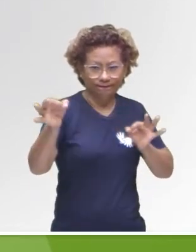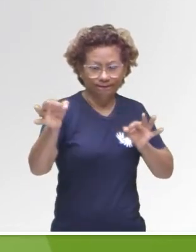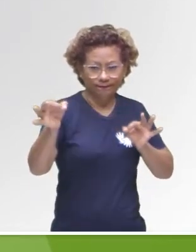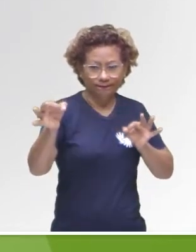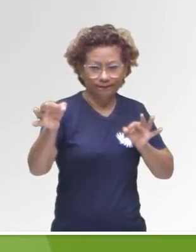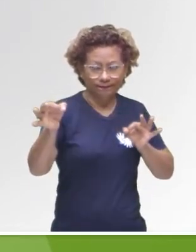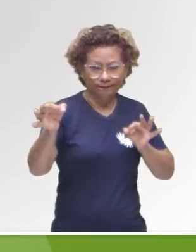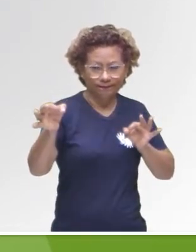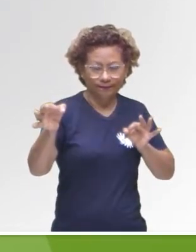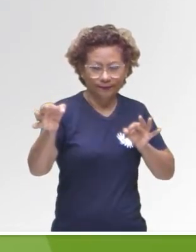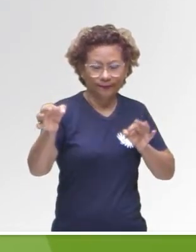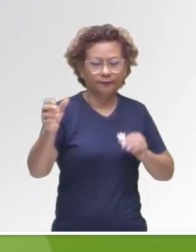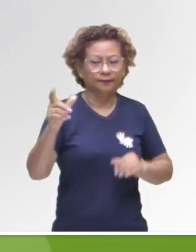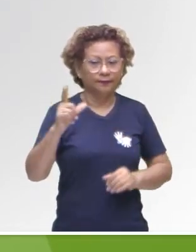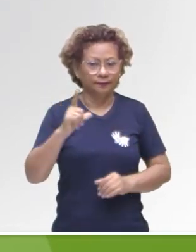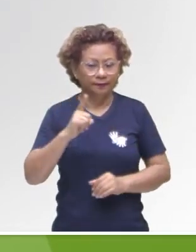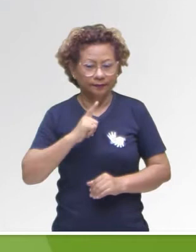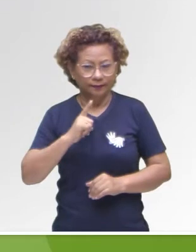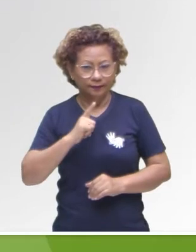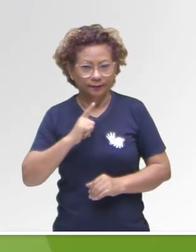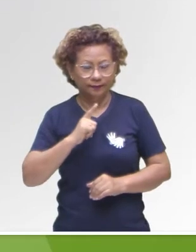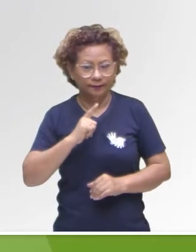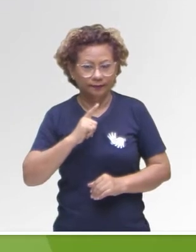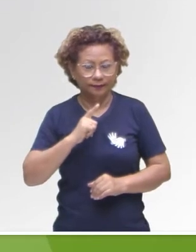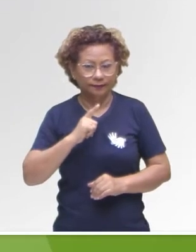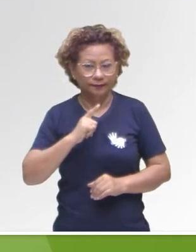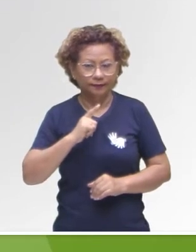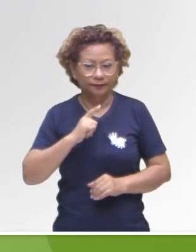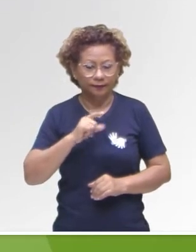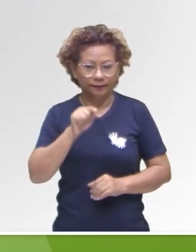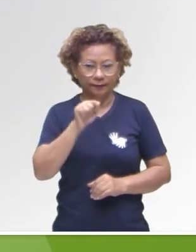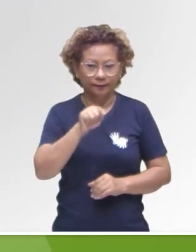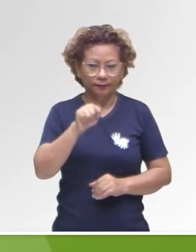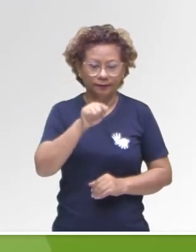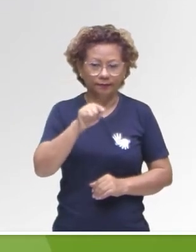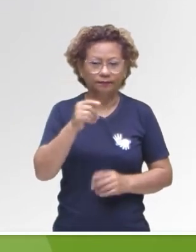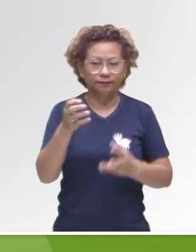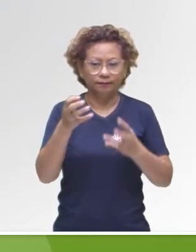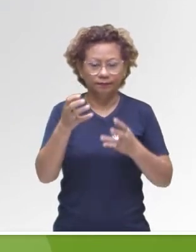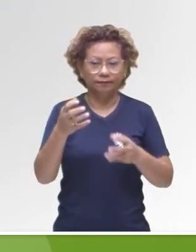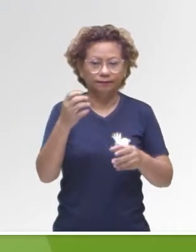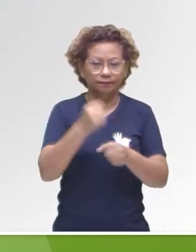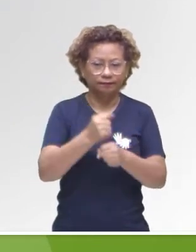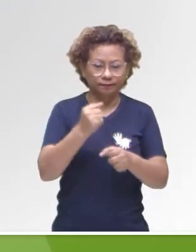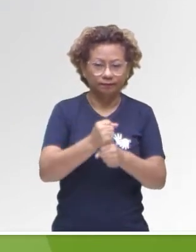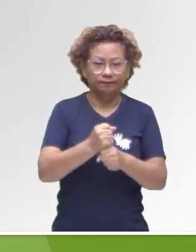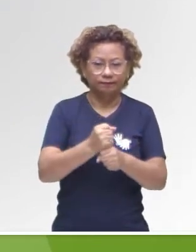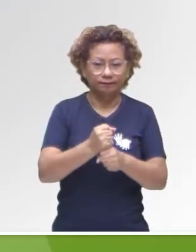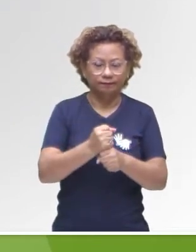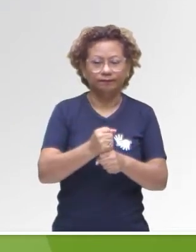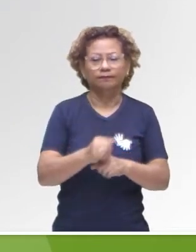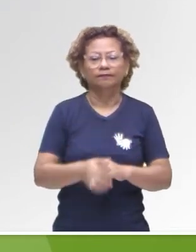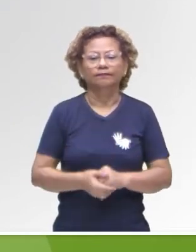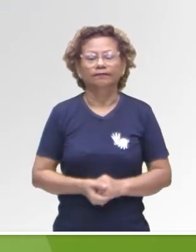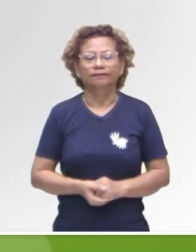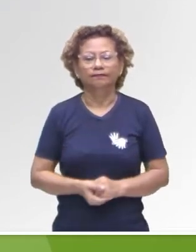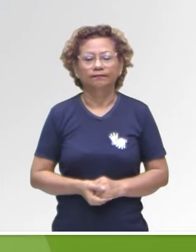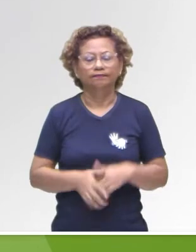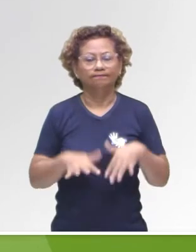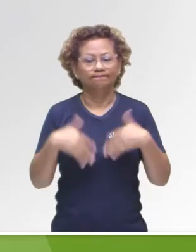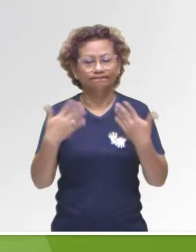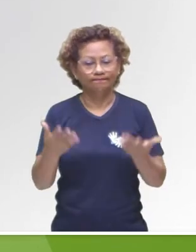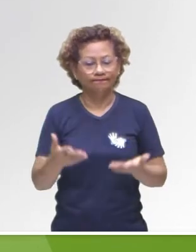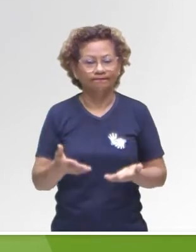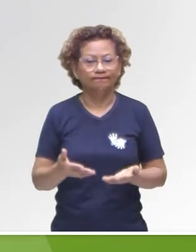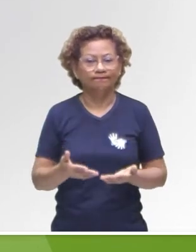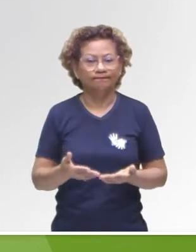esta carga e o ponto onde se quer calcular o potencial elétrico. Então, se nós tivermos, por